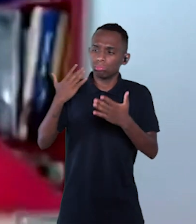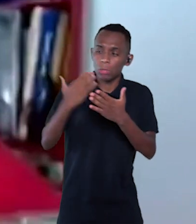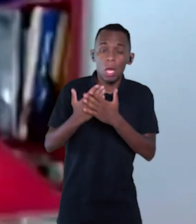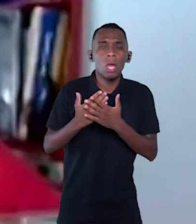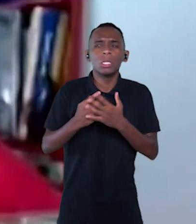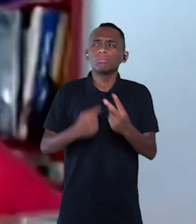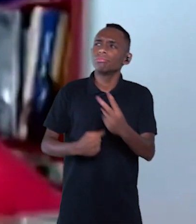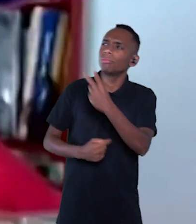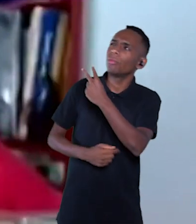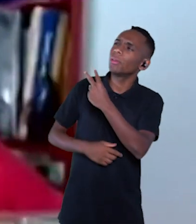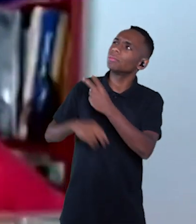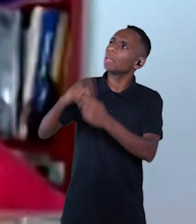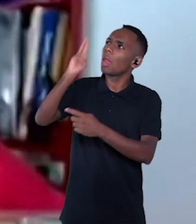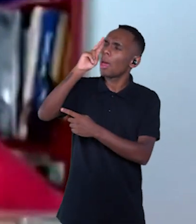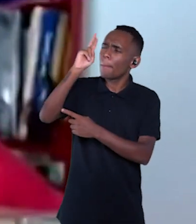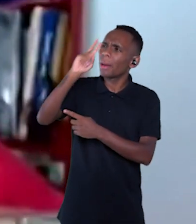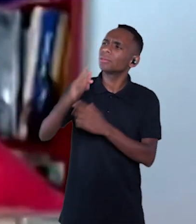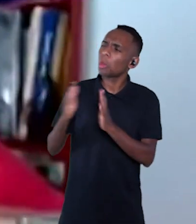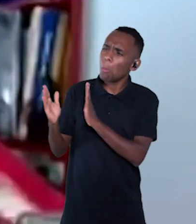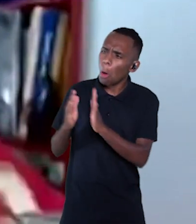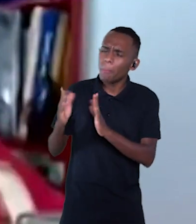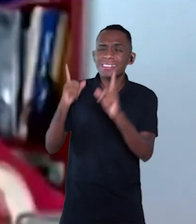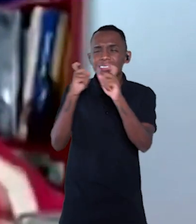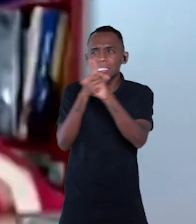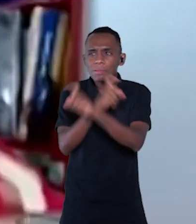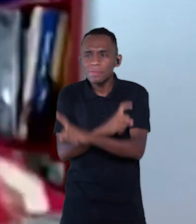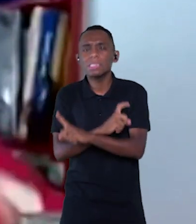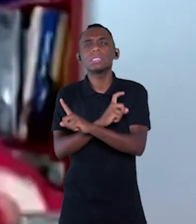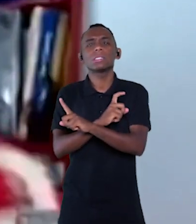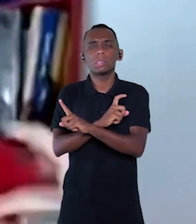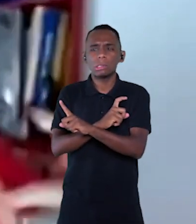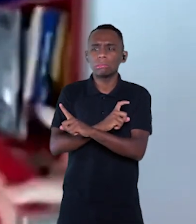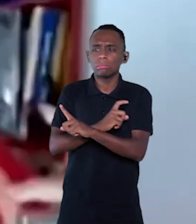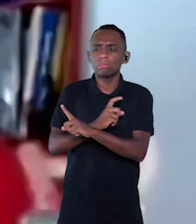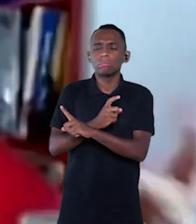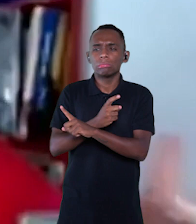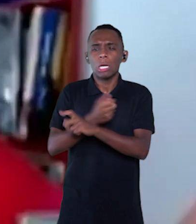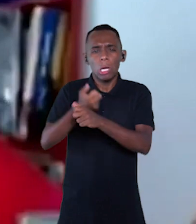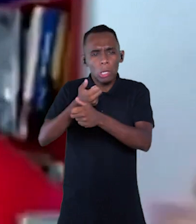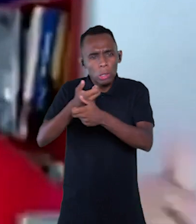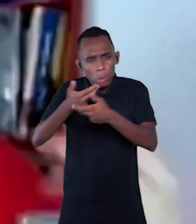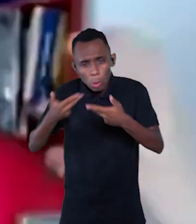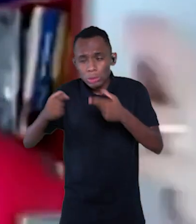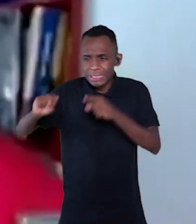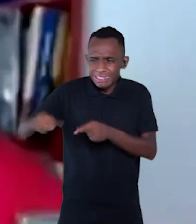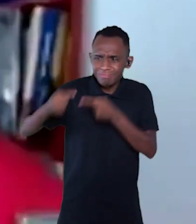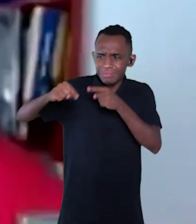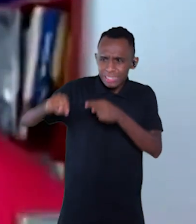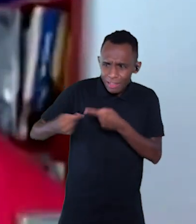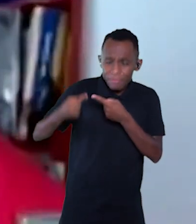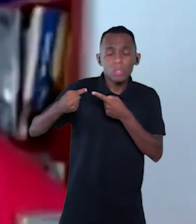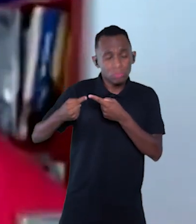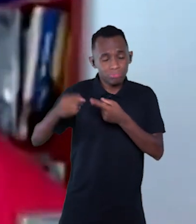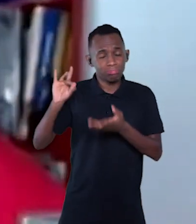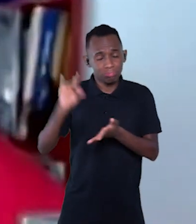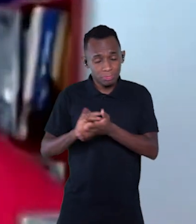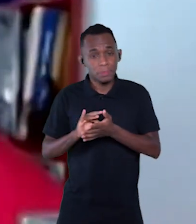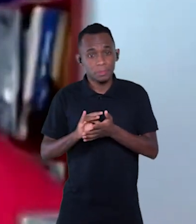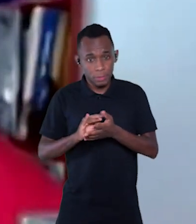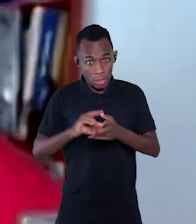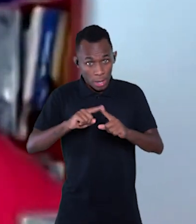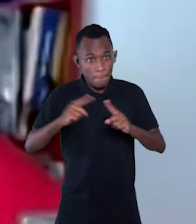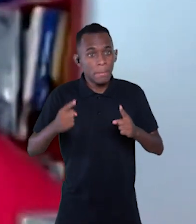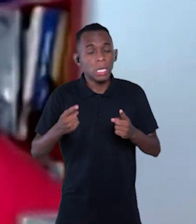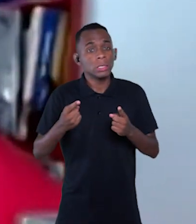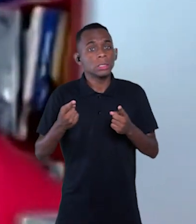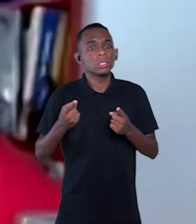gente olha para trás e fala, poxa vida, aquele momento foi um momento difícil, de muitas coisas difíceis e de muitos desafios, mas